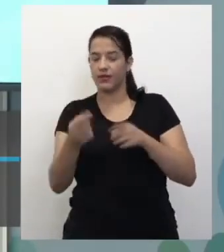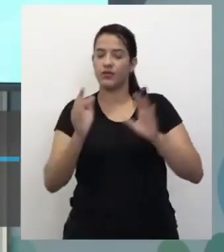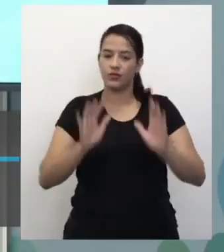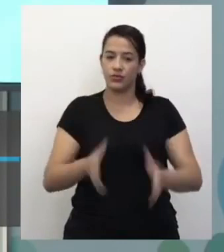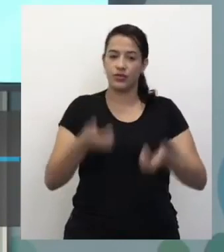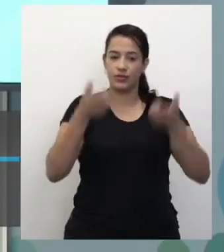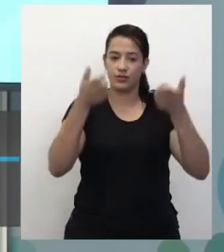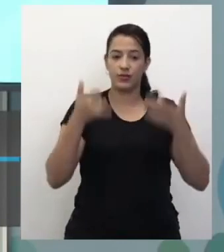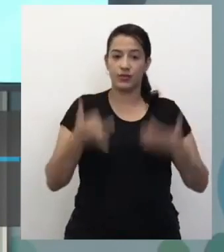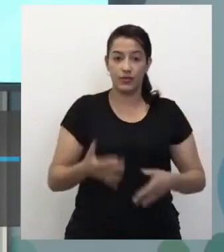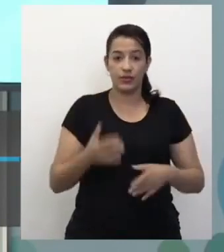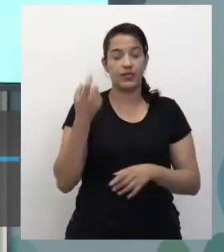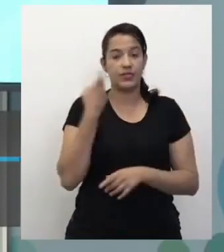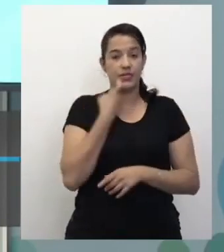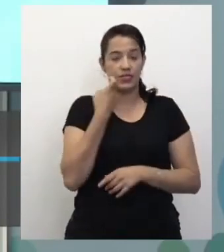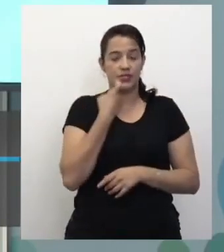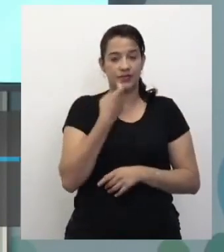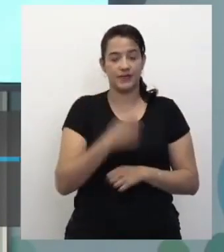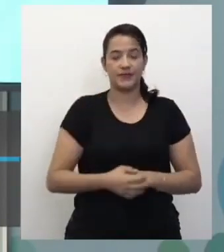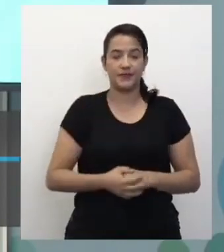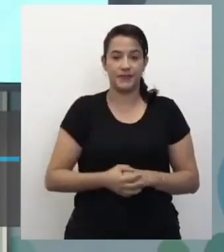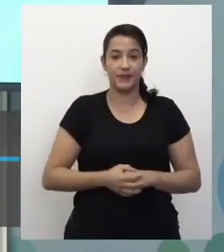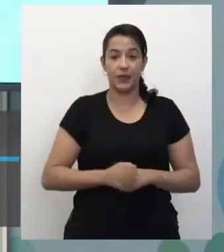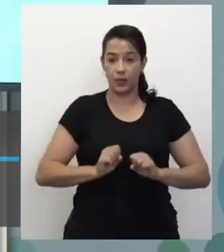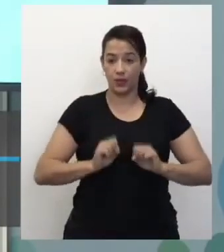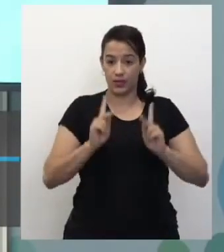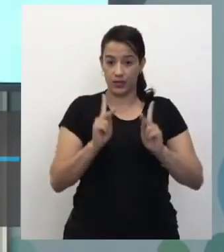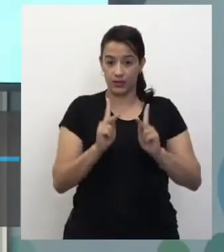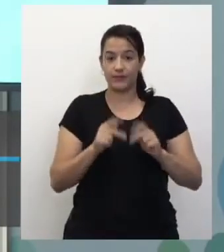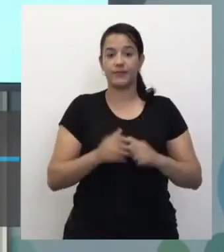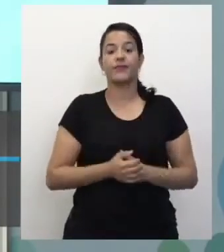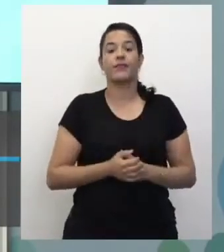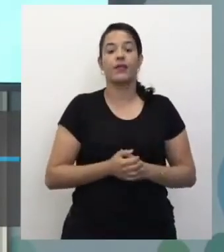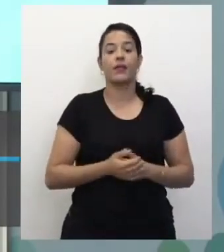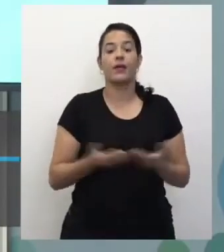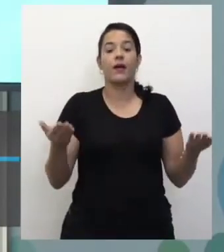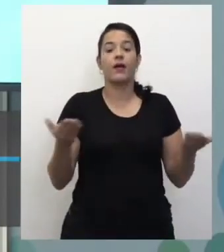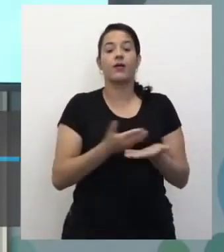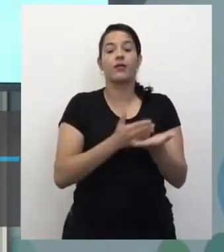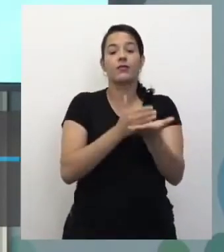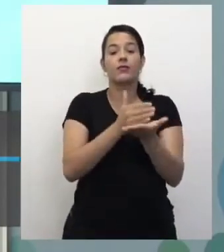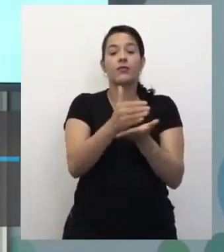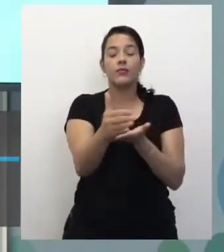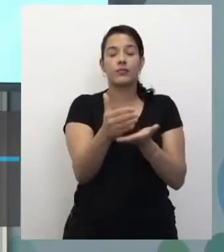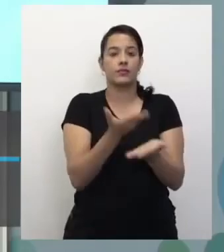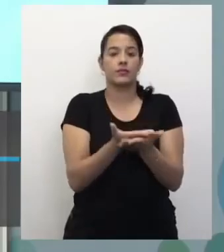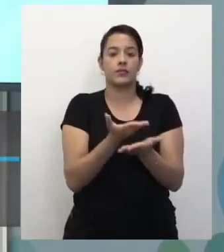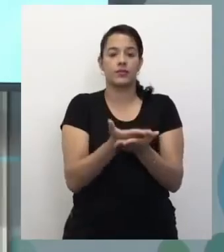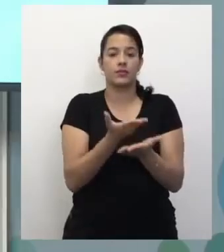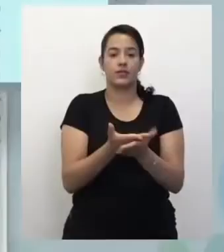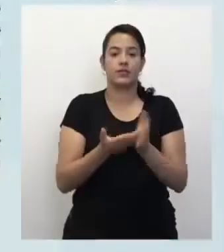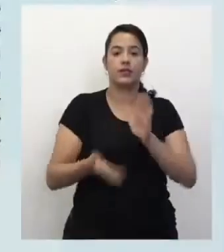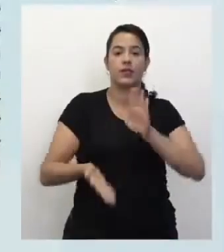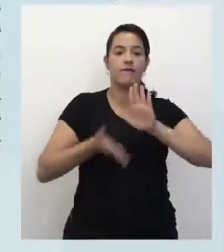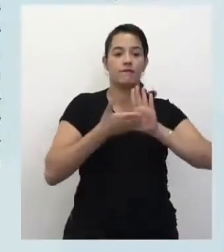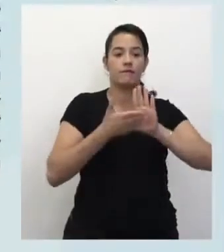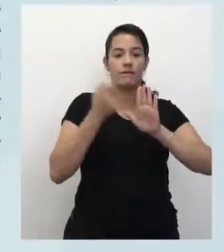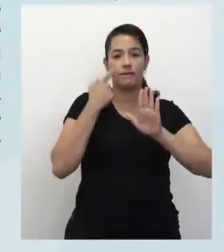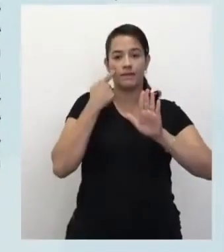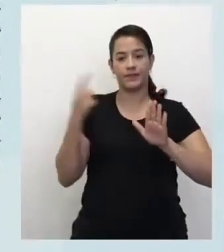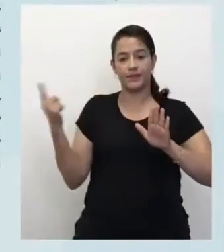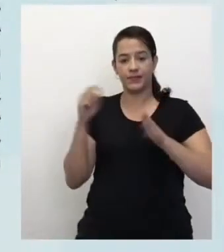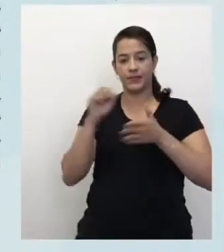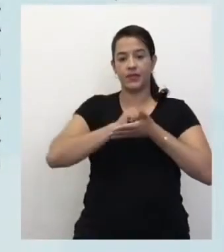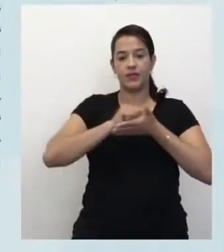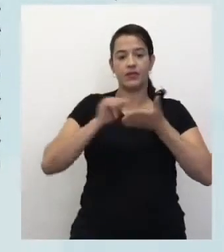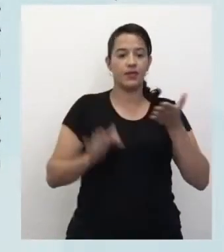Exatamente. vão ao ar aí na sexta-feira. Tudo bem? Tá. Beleza, então. Vai começar a aula. Vamos propor para vocês a primeira atividade.